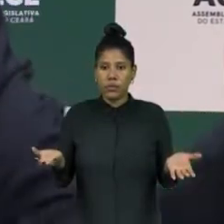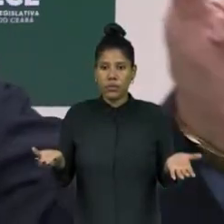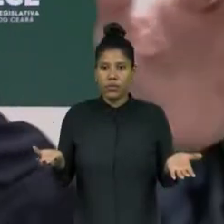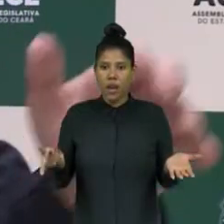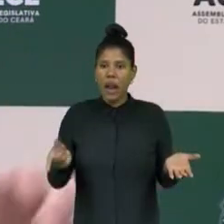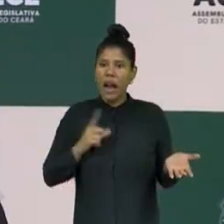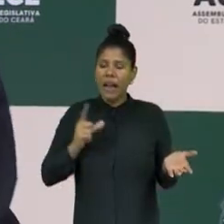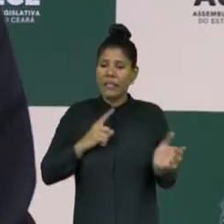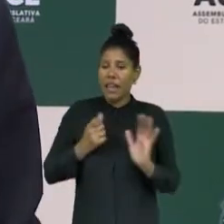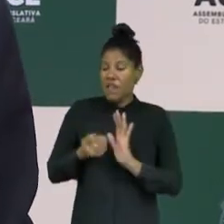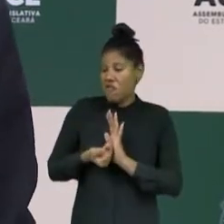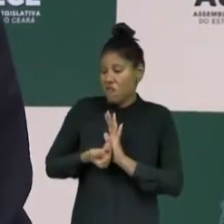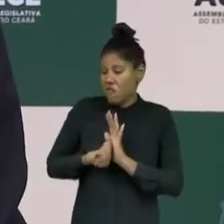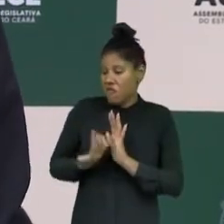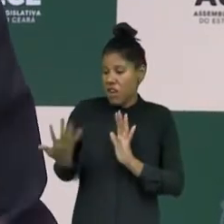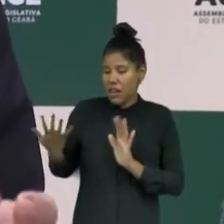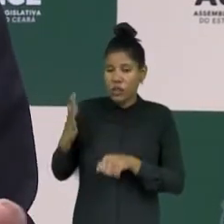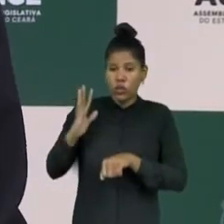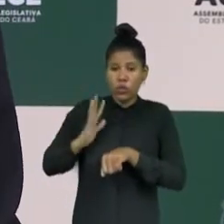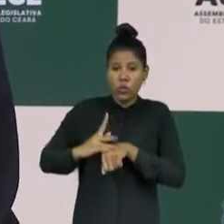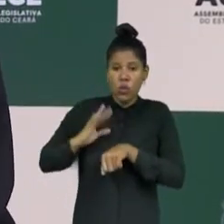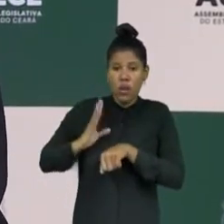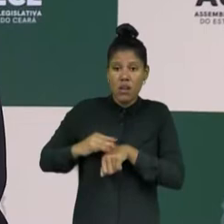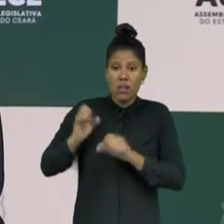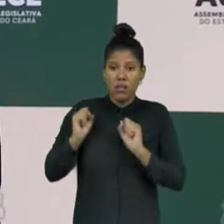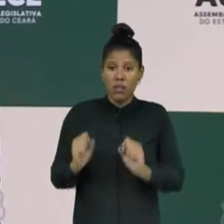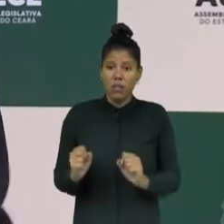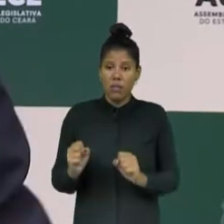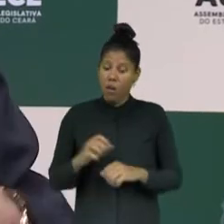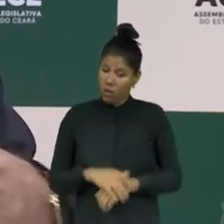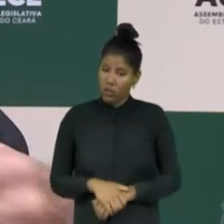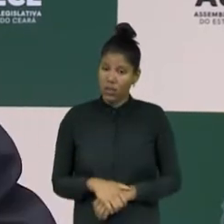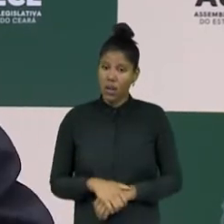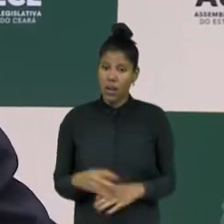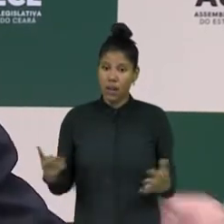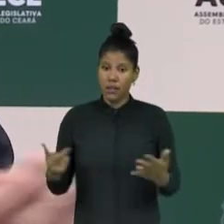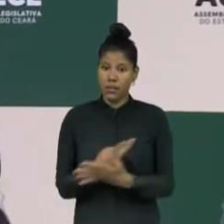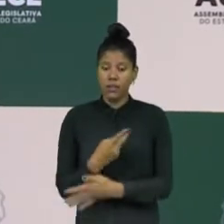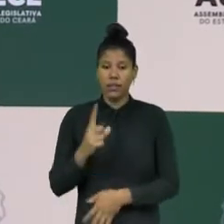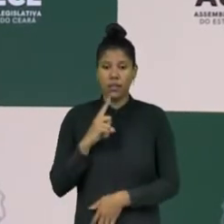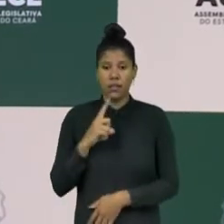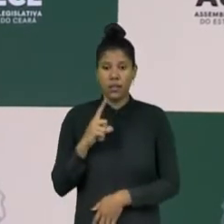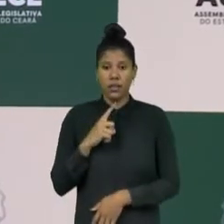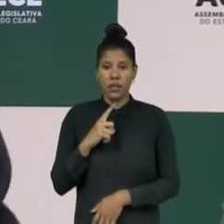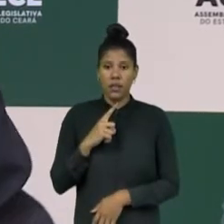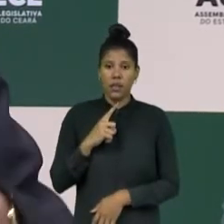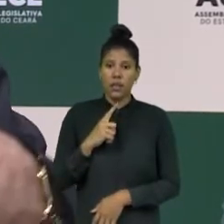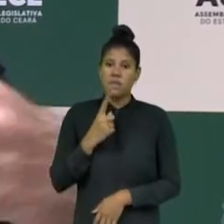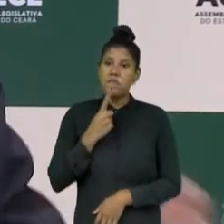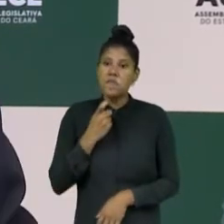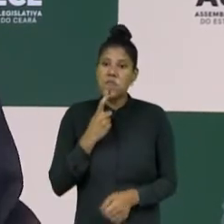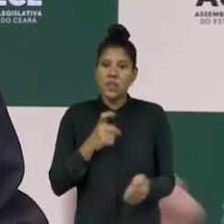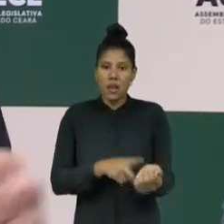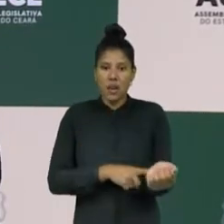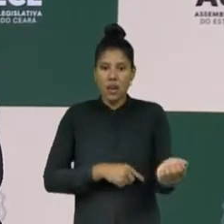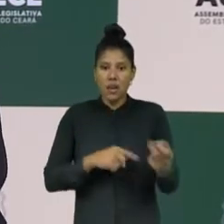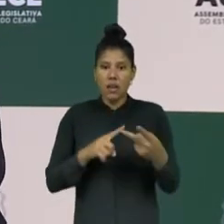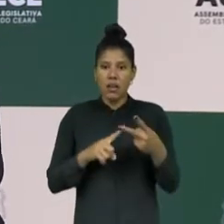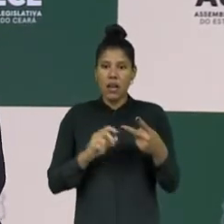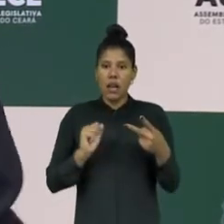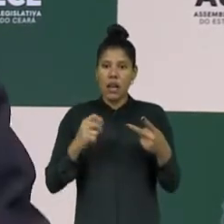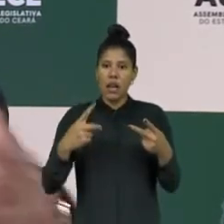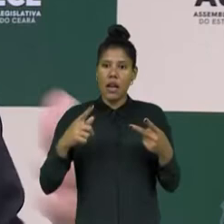série de doenças neoplásicas, né? Vem as leucemias, vem as aplasias,